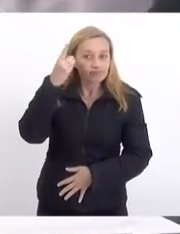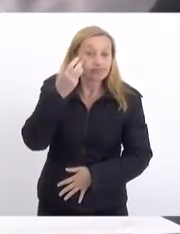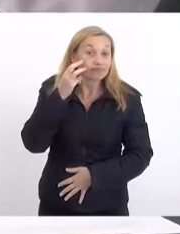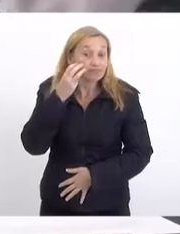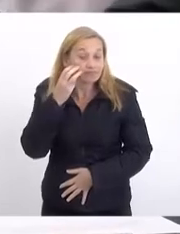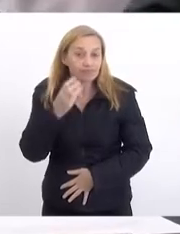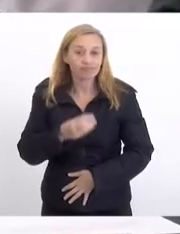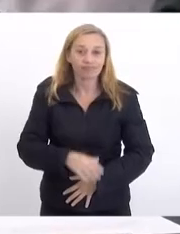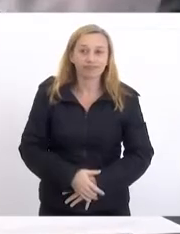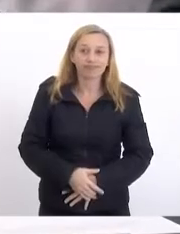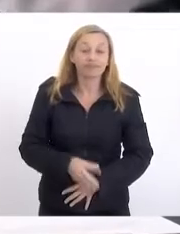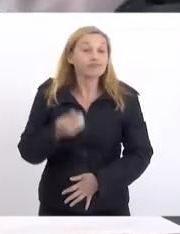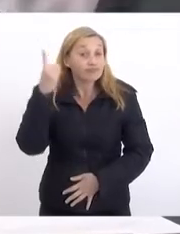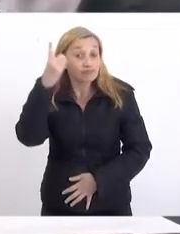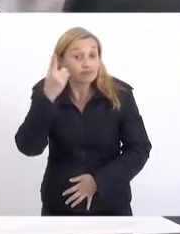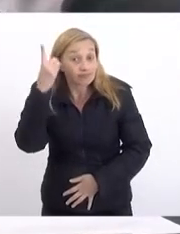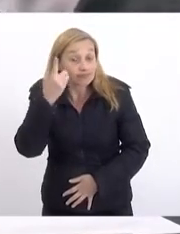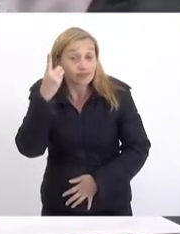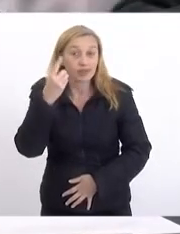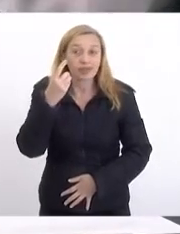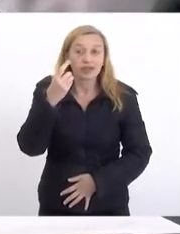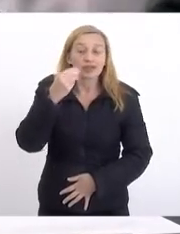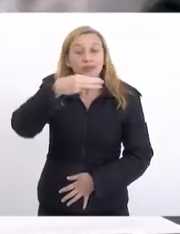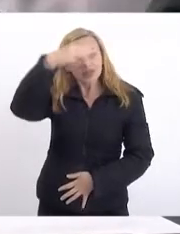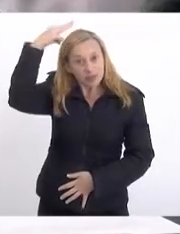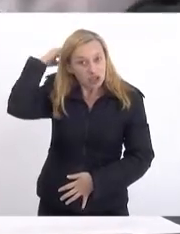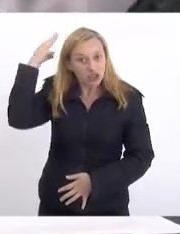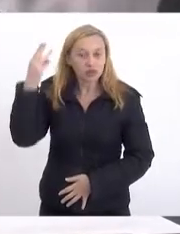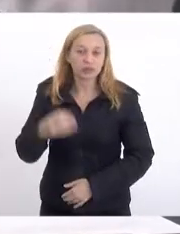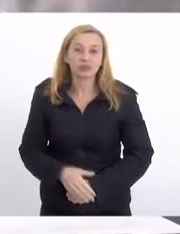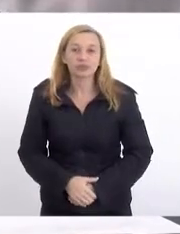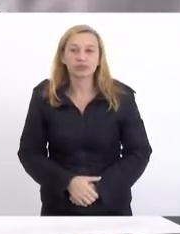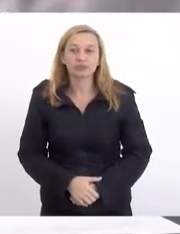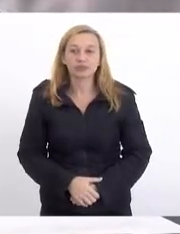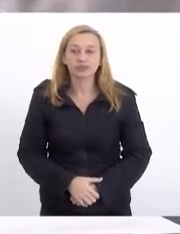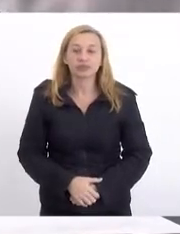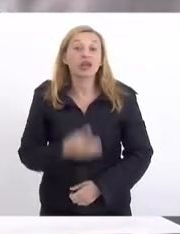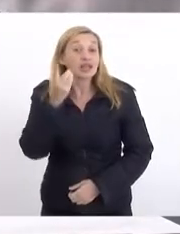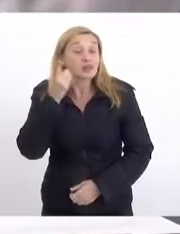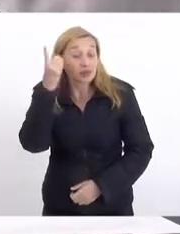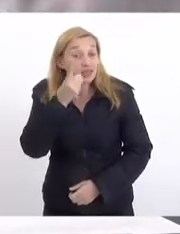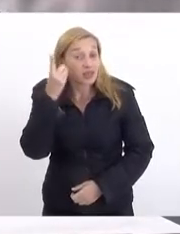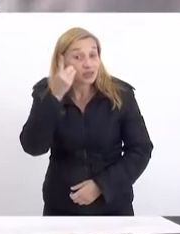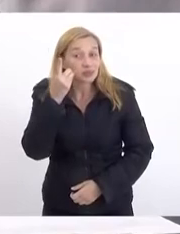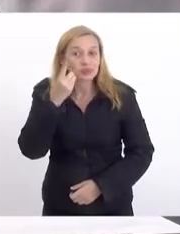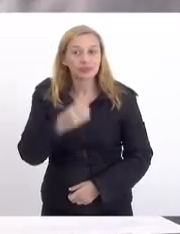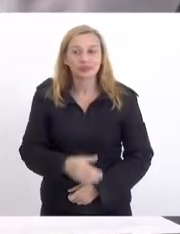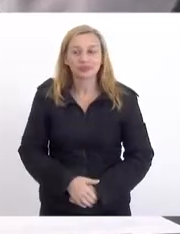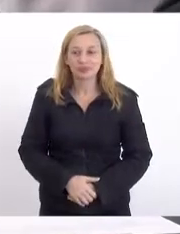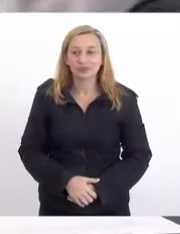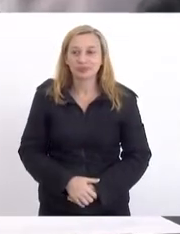deputado Marcos Pacheco, do deputado